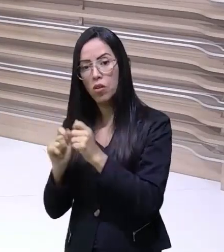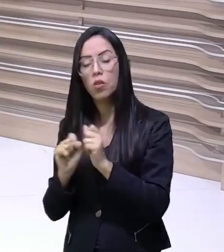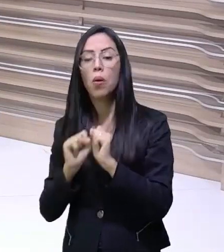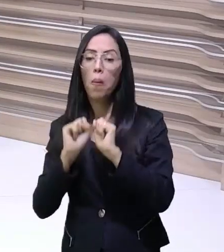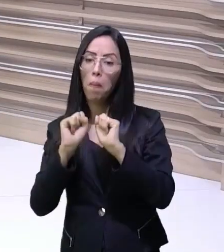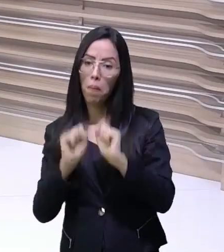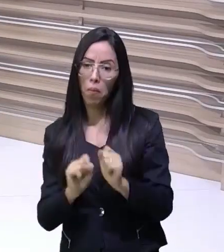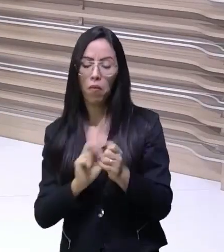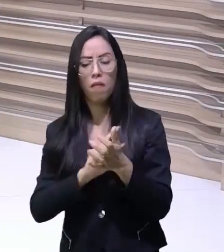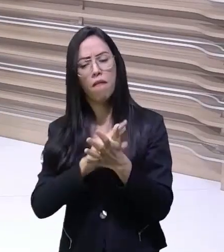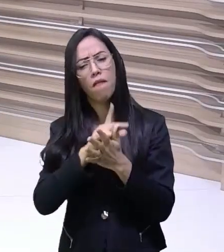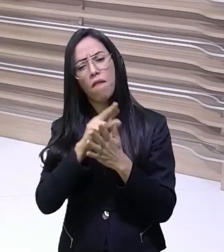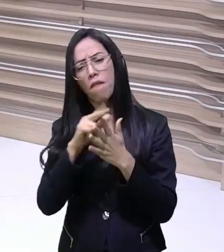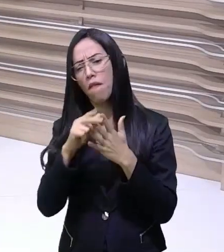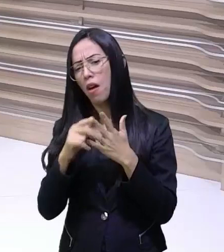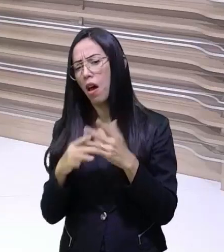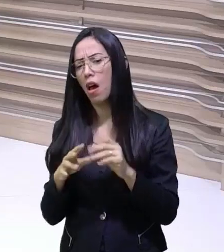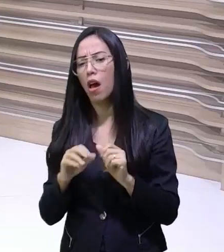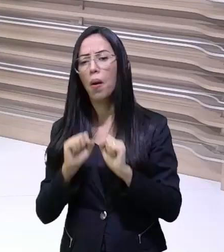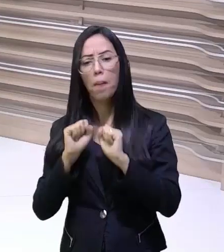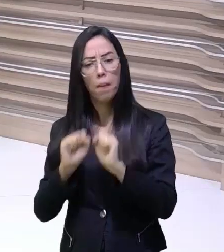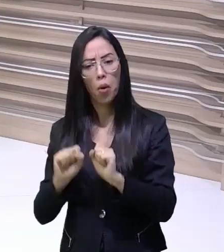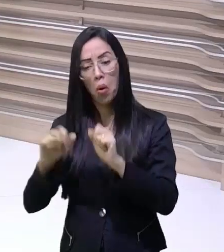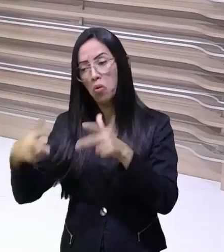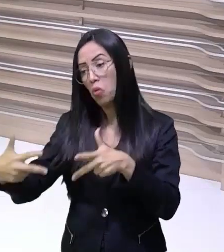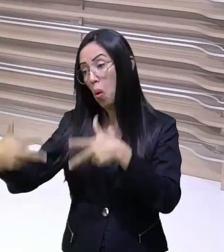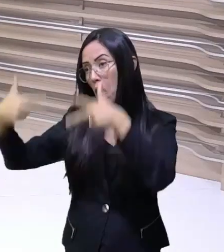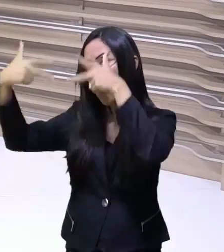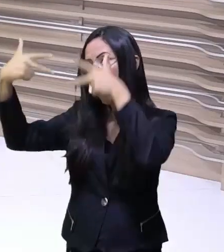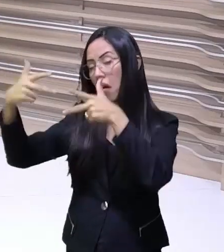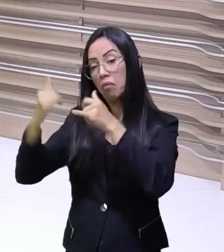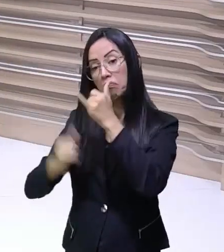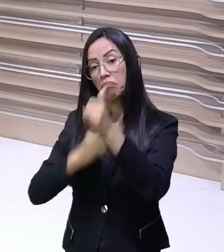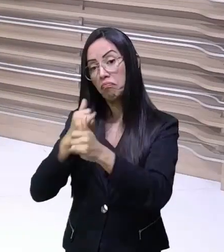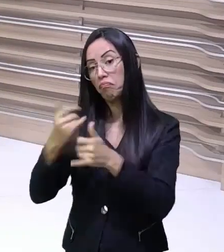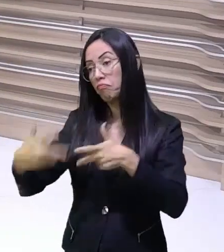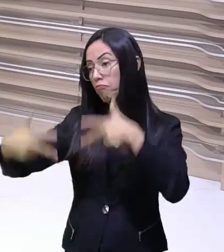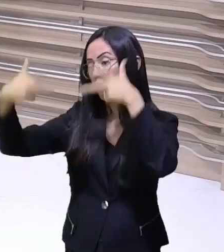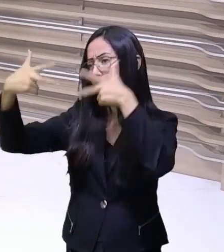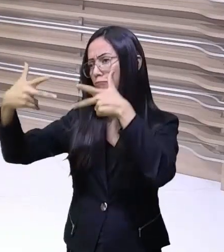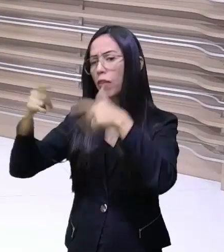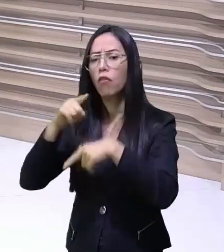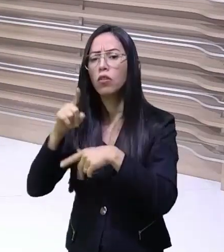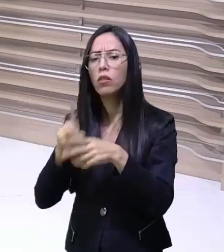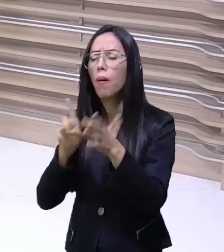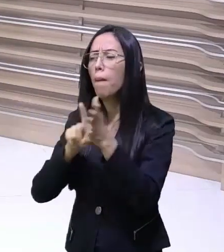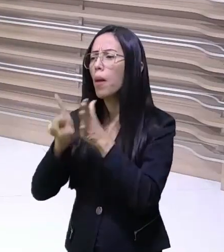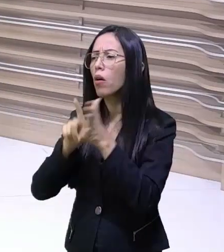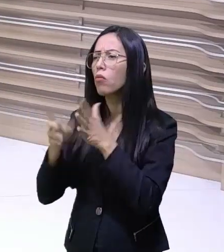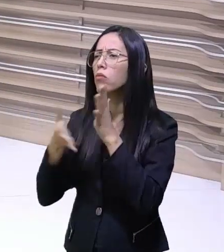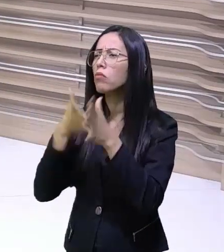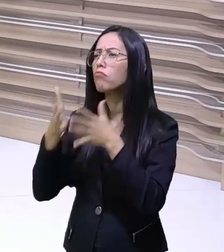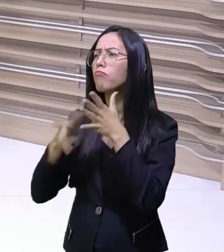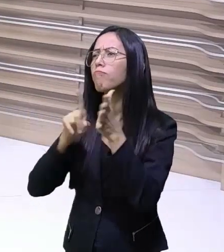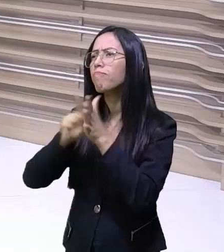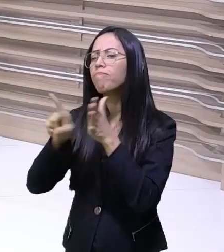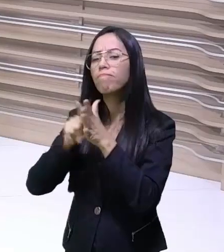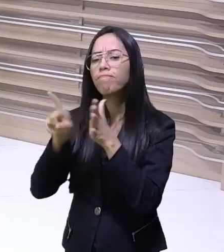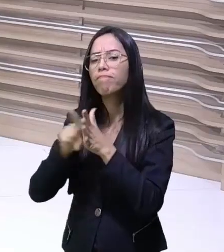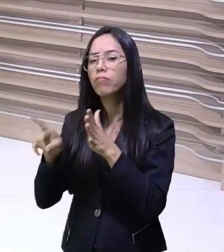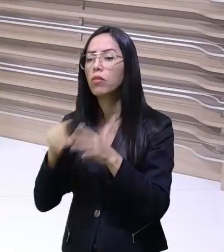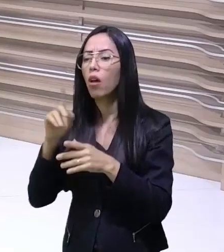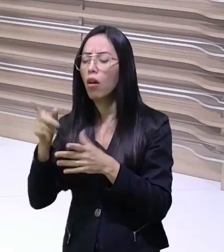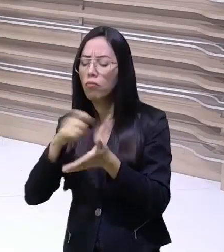de várias maneiras. Presencial, pode ser online, pode ser por telefone. Entenderam? Viu só como é muito